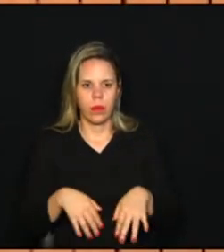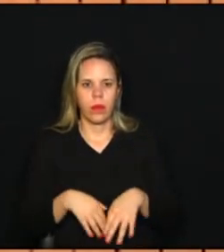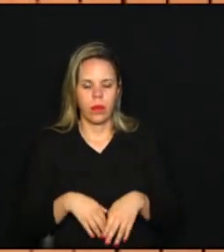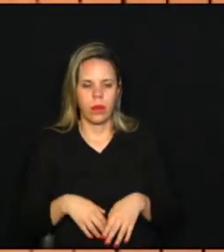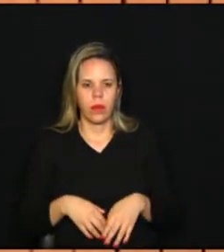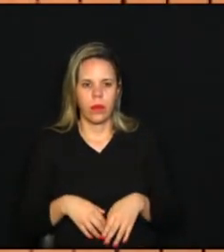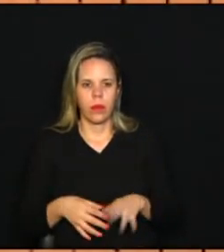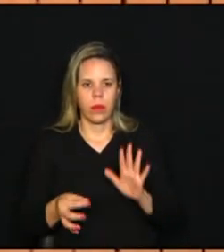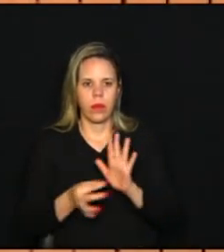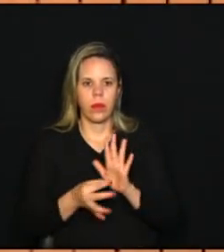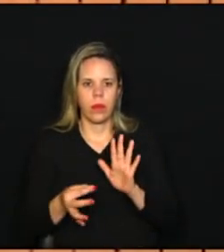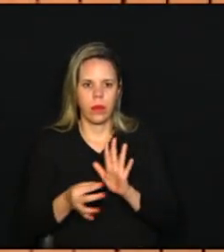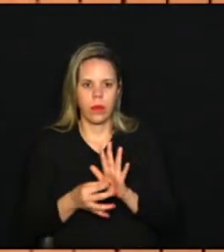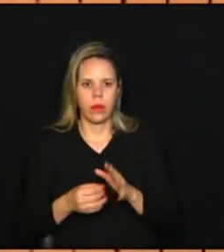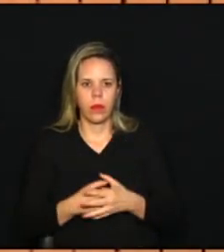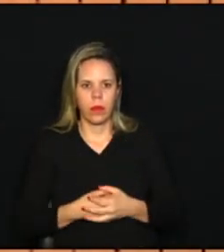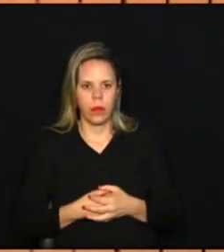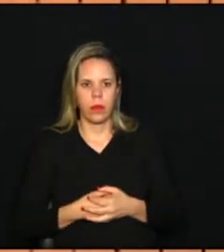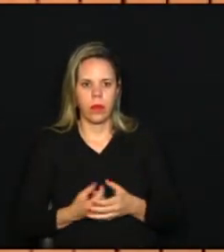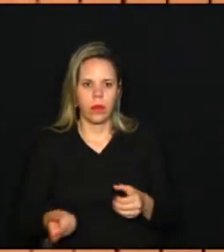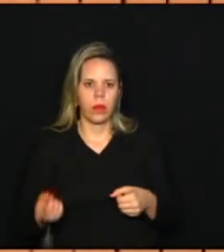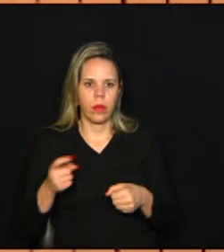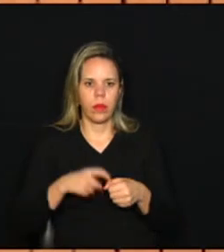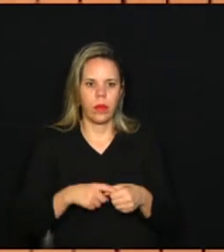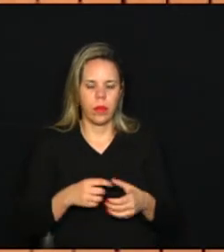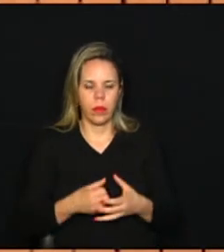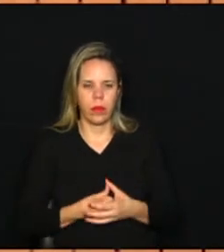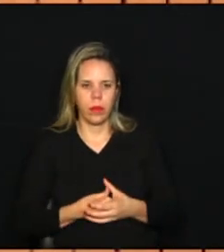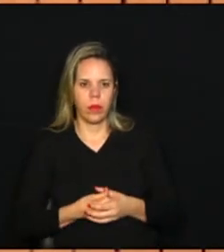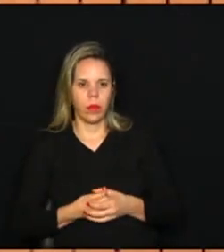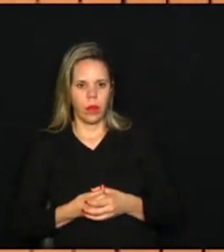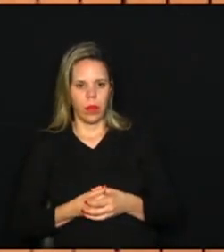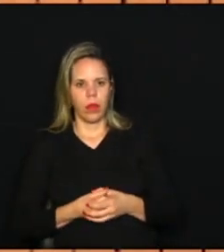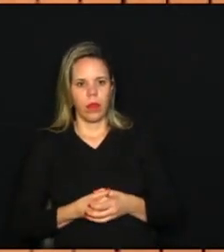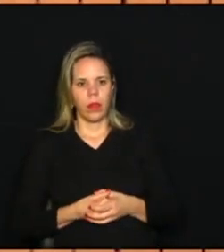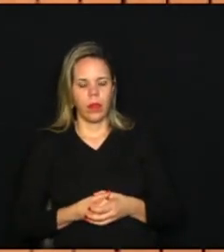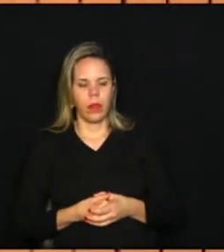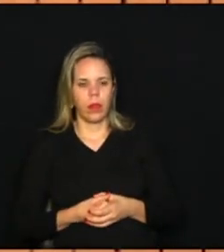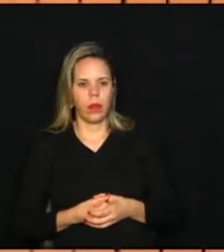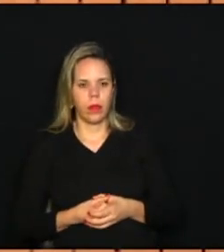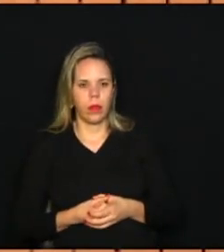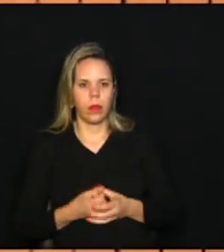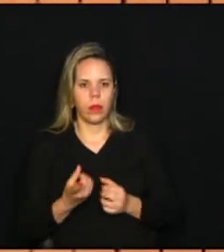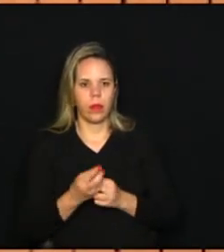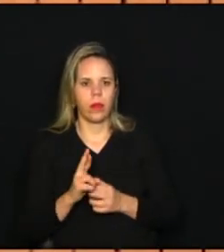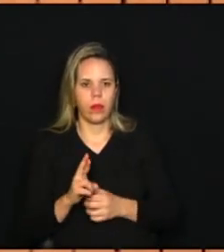das colocações, eu volto a palavra à doutora